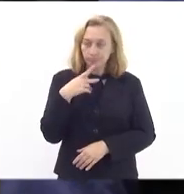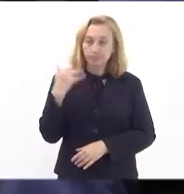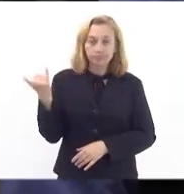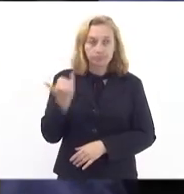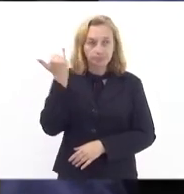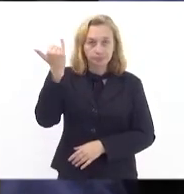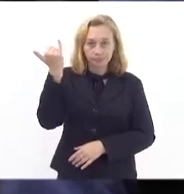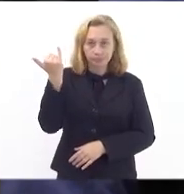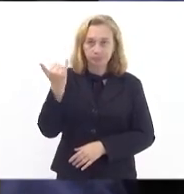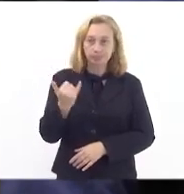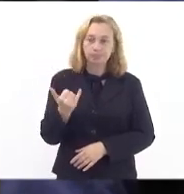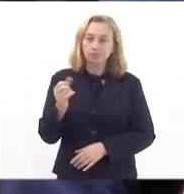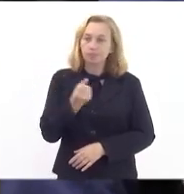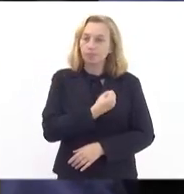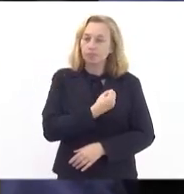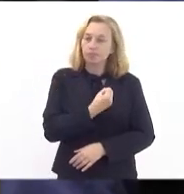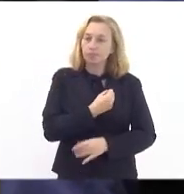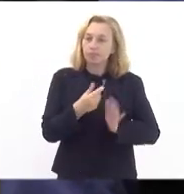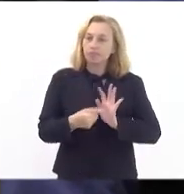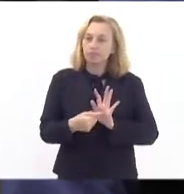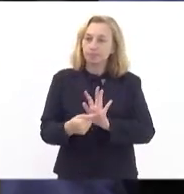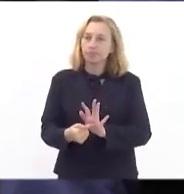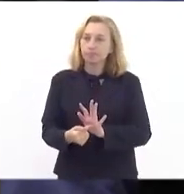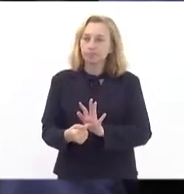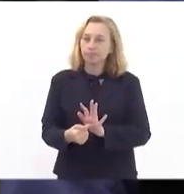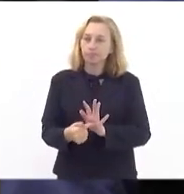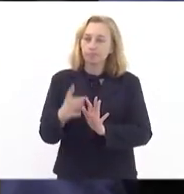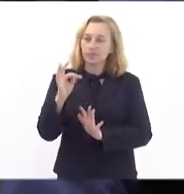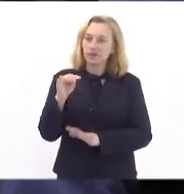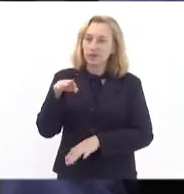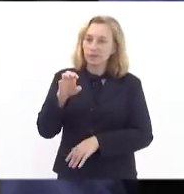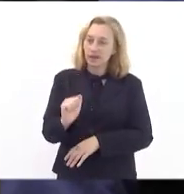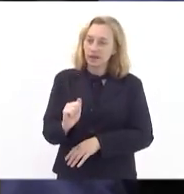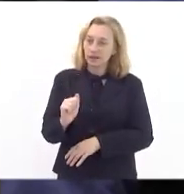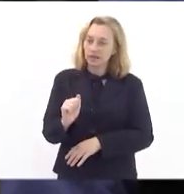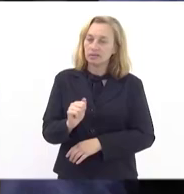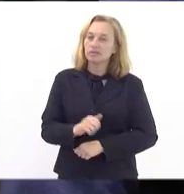importante frisar que os números apontados na tabela acima